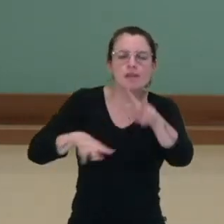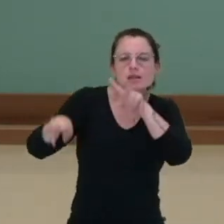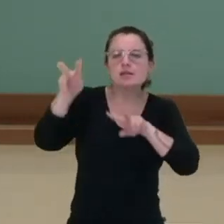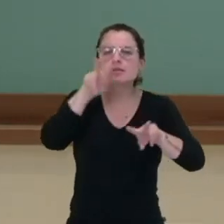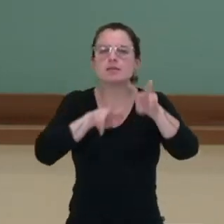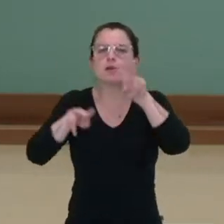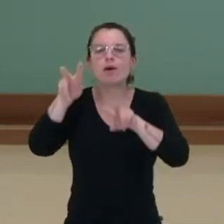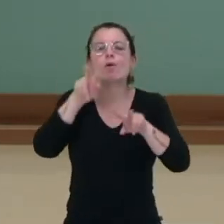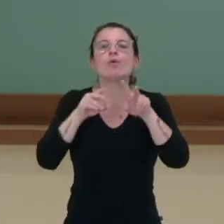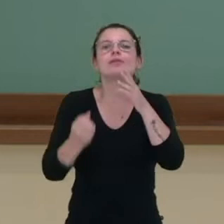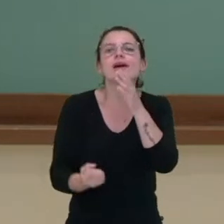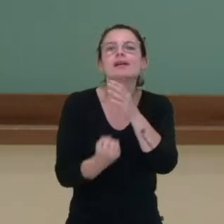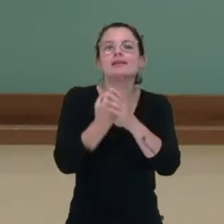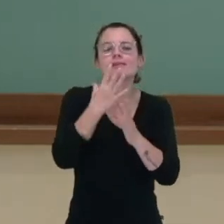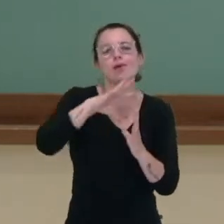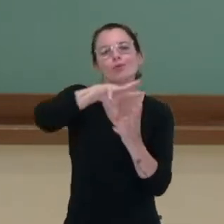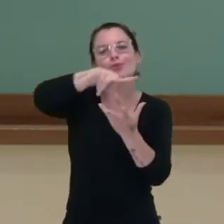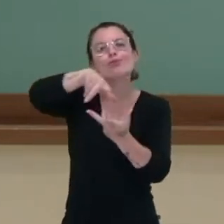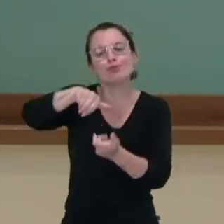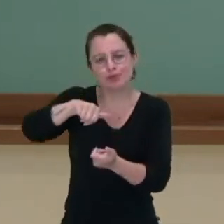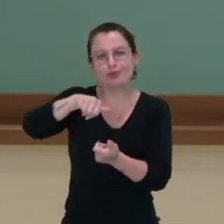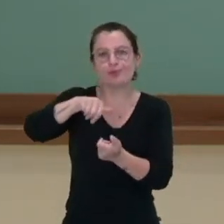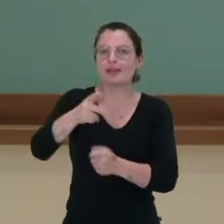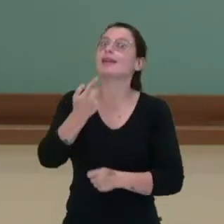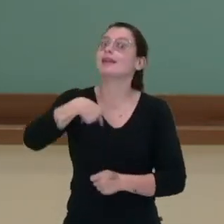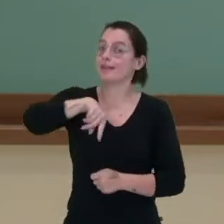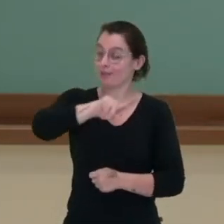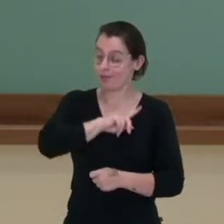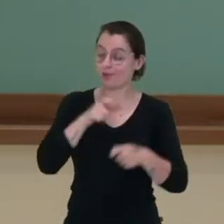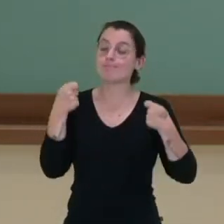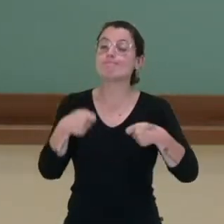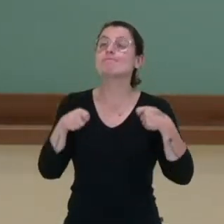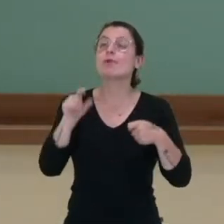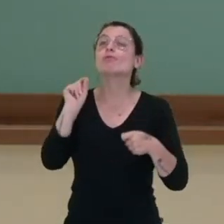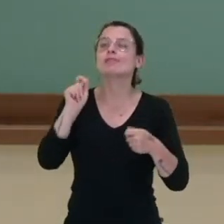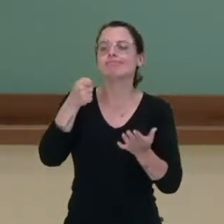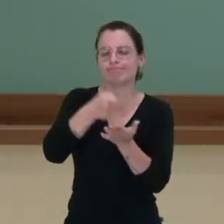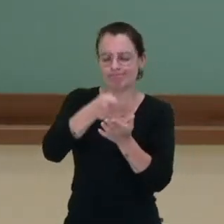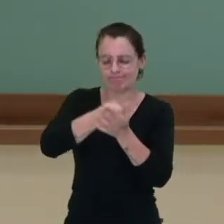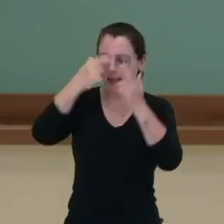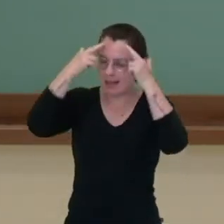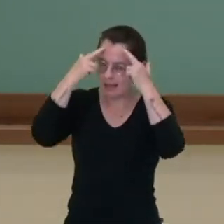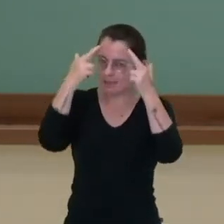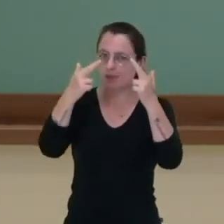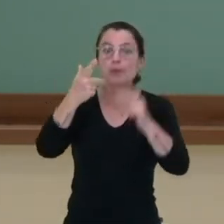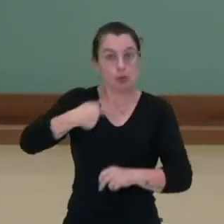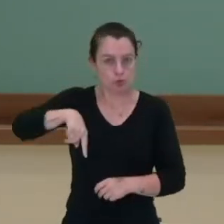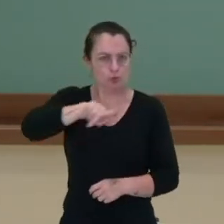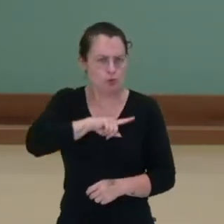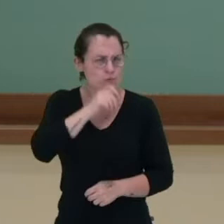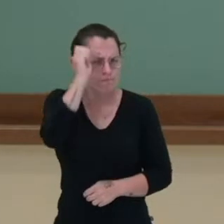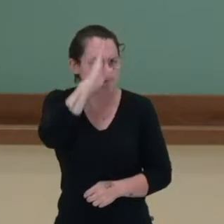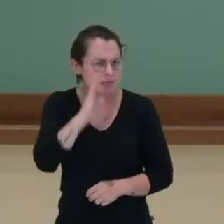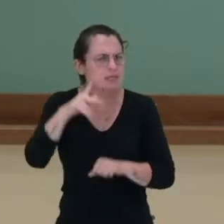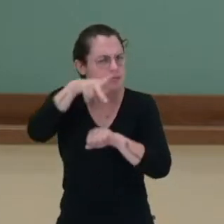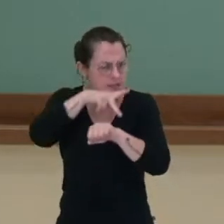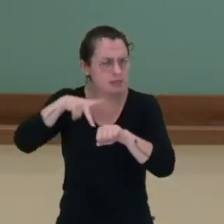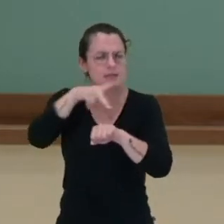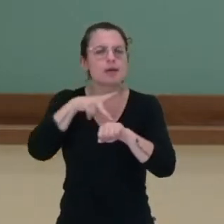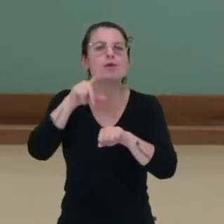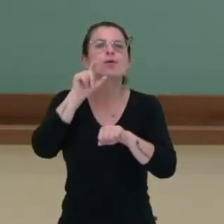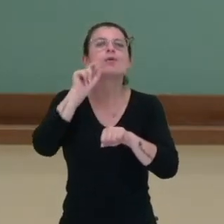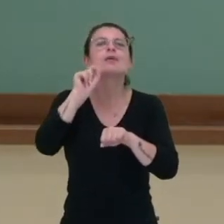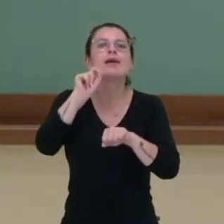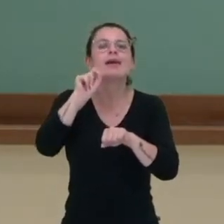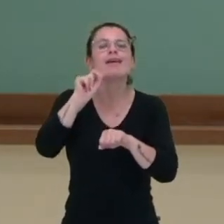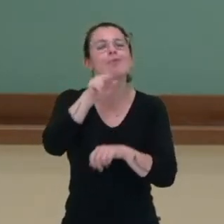do homem e do mundo, e claro, nós devemos respeitá-las. O Brasil, por ser um país tradicionalmente